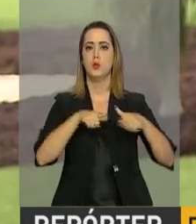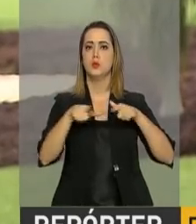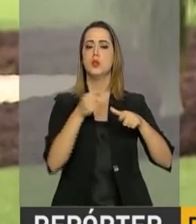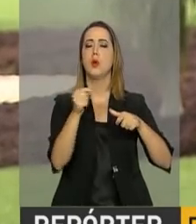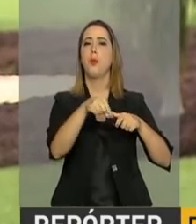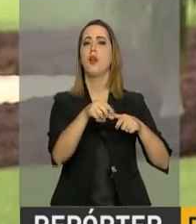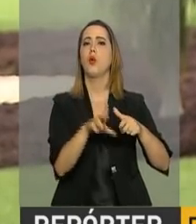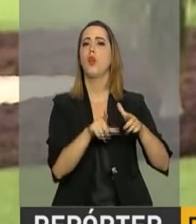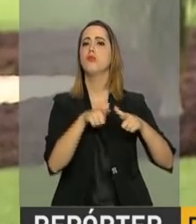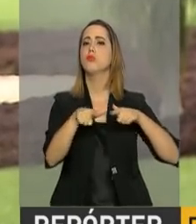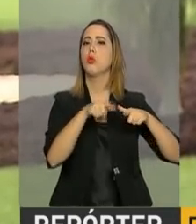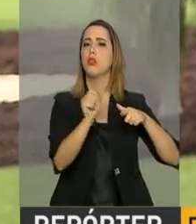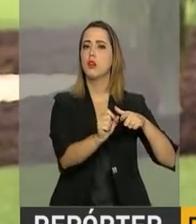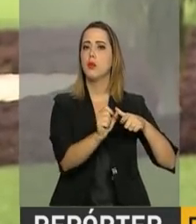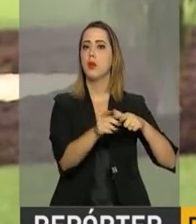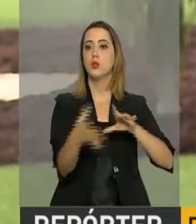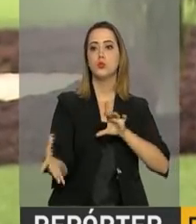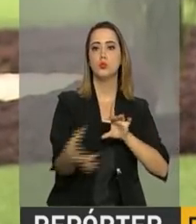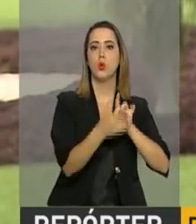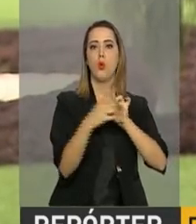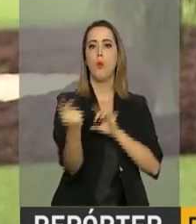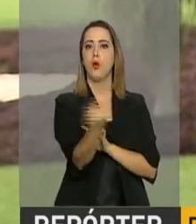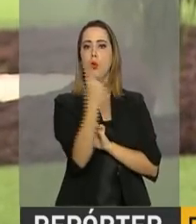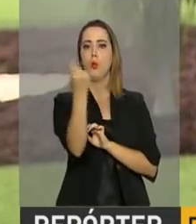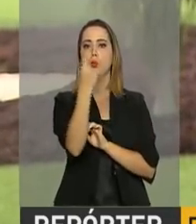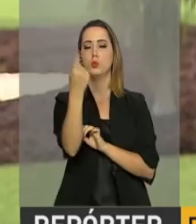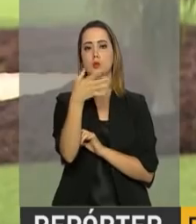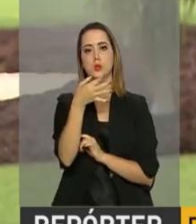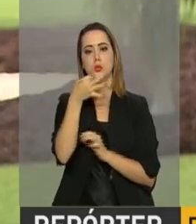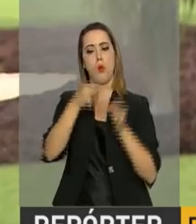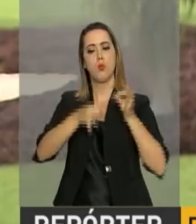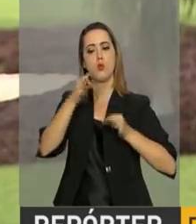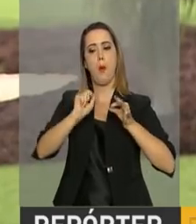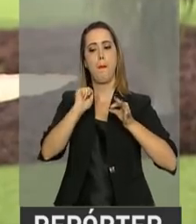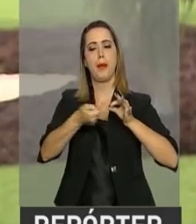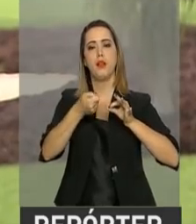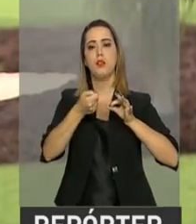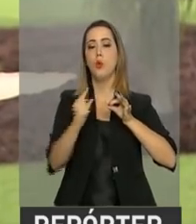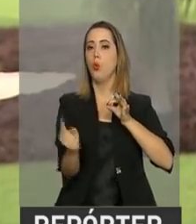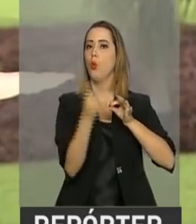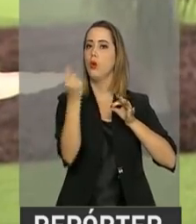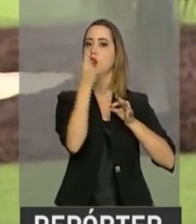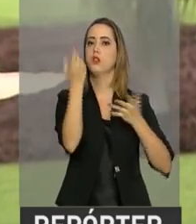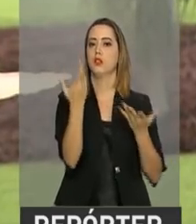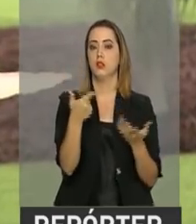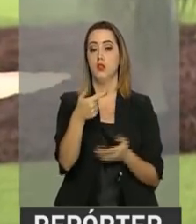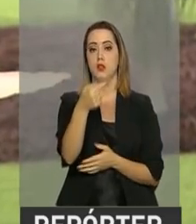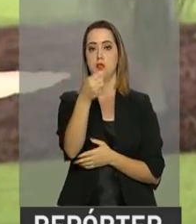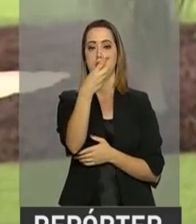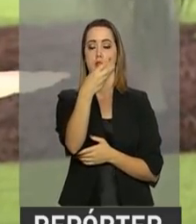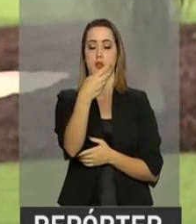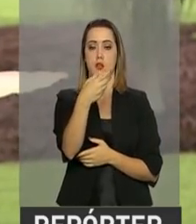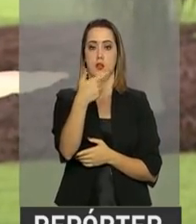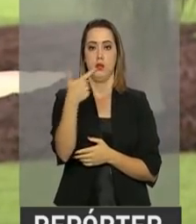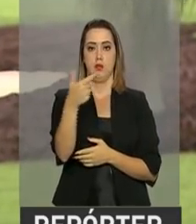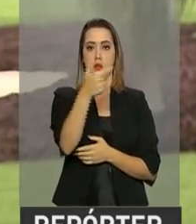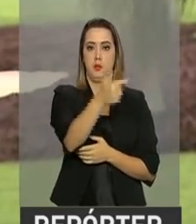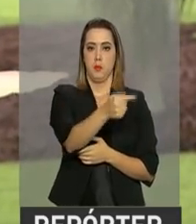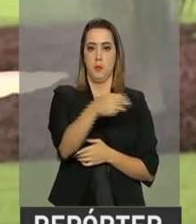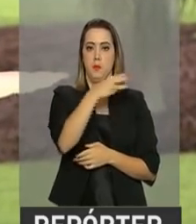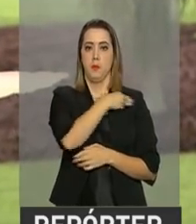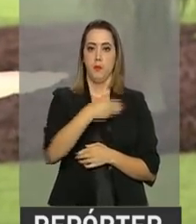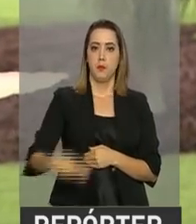uniformizar as decisões trabalhistas é formado por 27 ministros que são escolhidos pelo presidente da república e